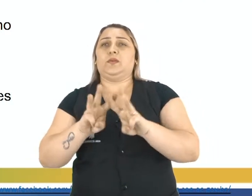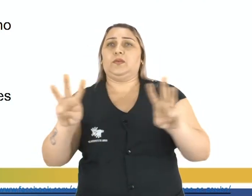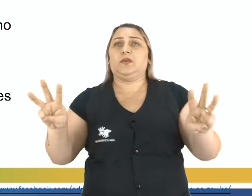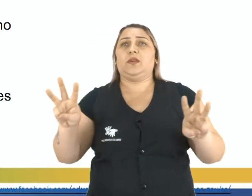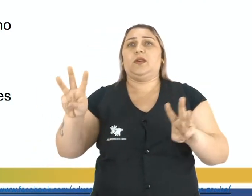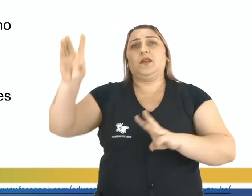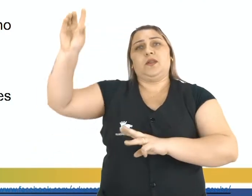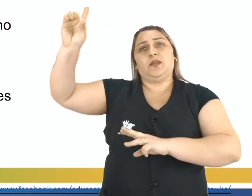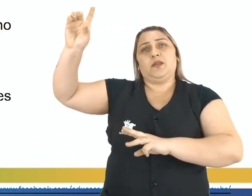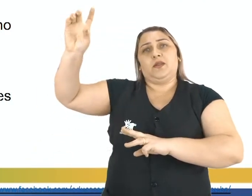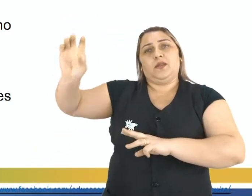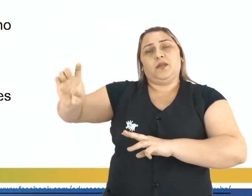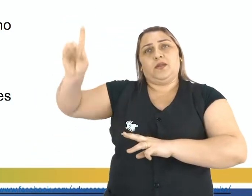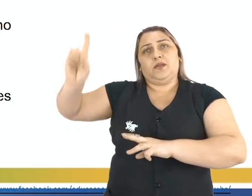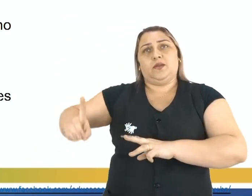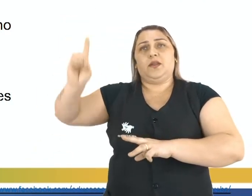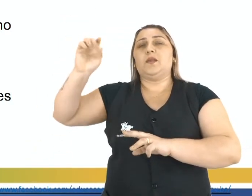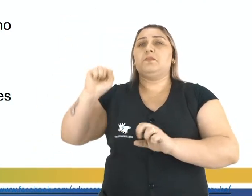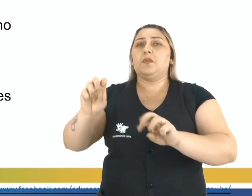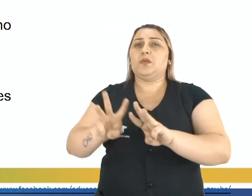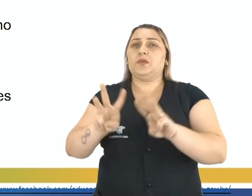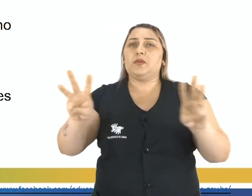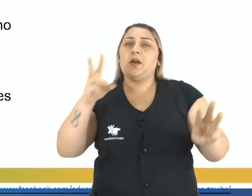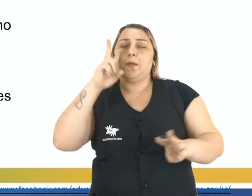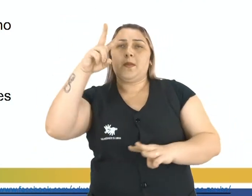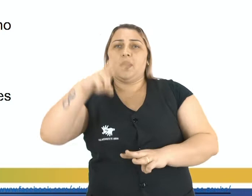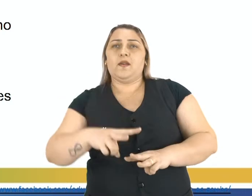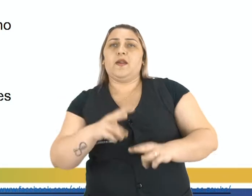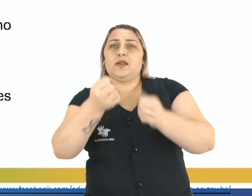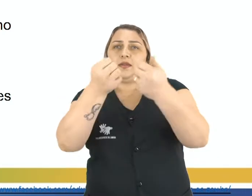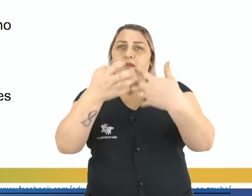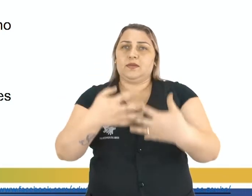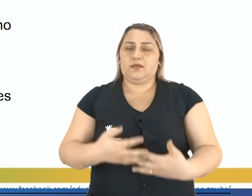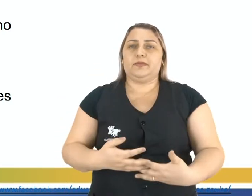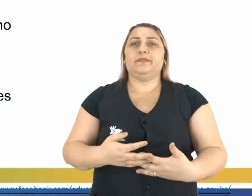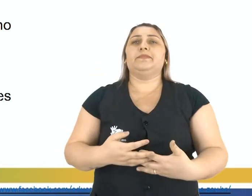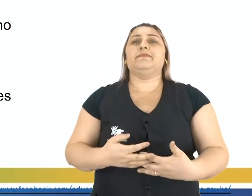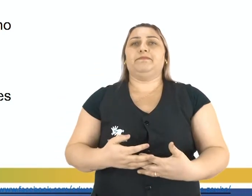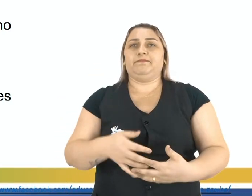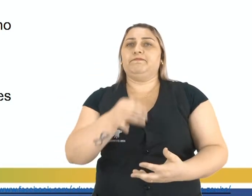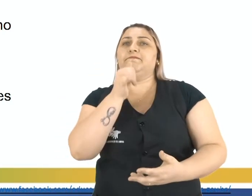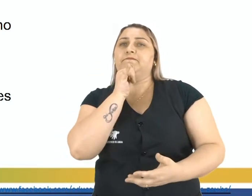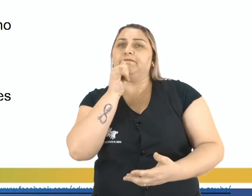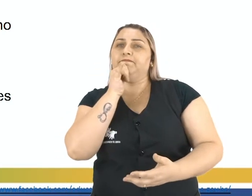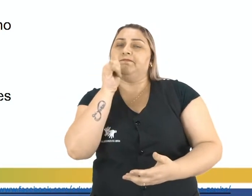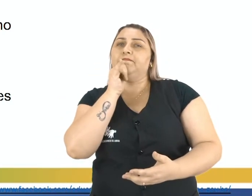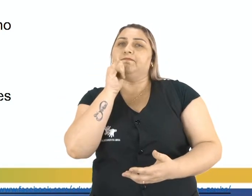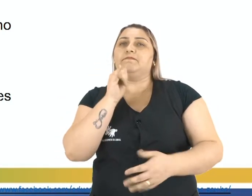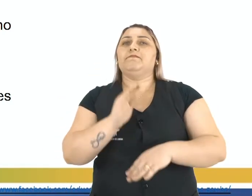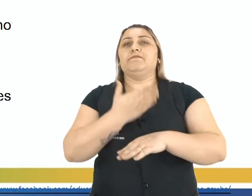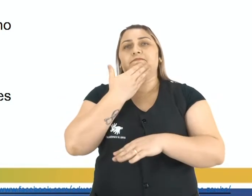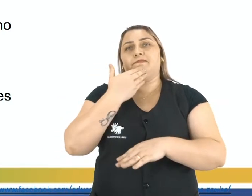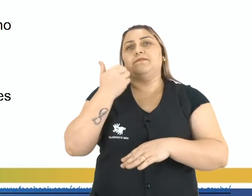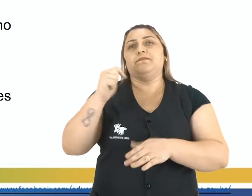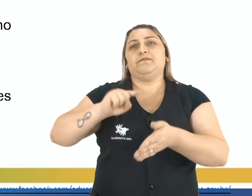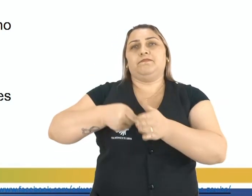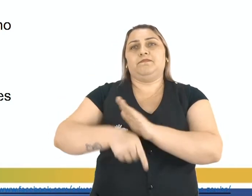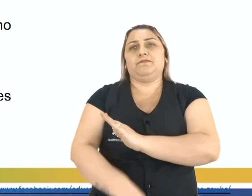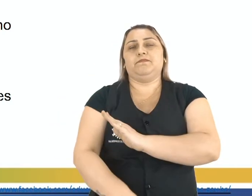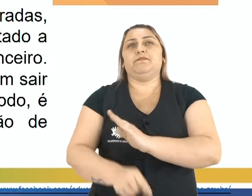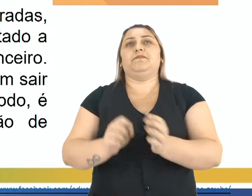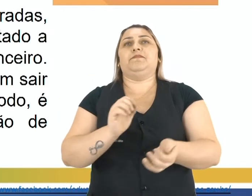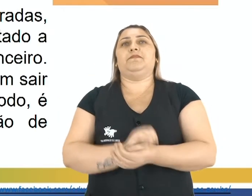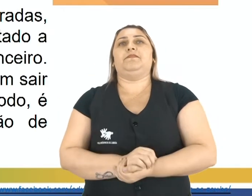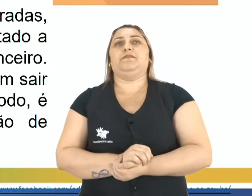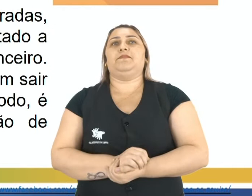aí do lado que você pode acessar para você ver as explicações, exemplos detalhados, para você se aprofundar um pouco mais.